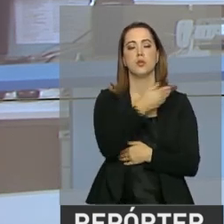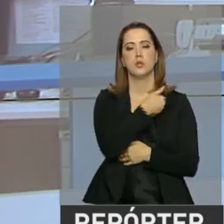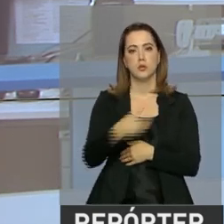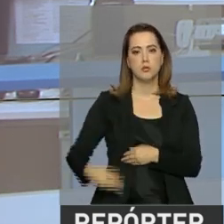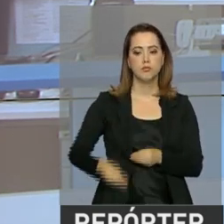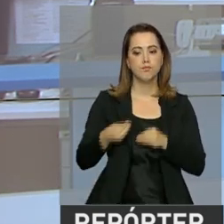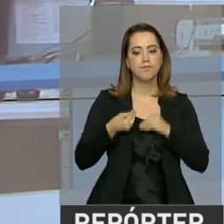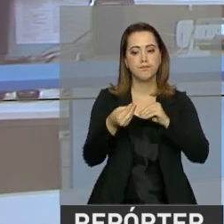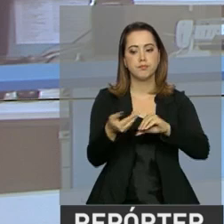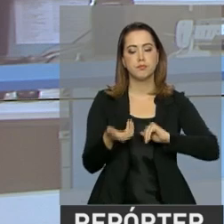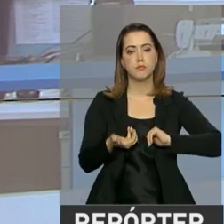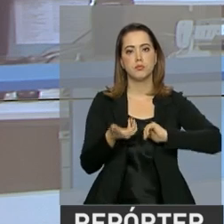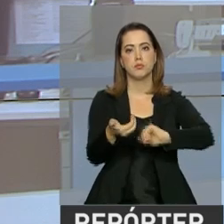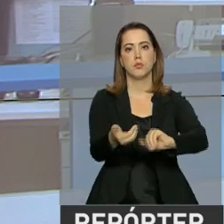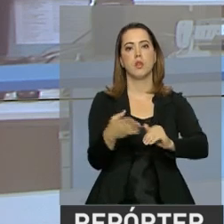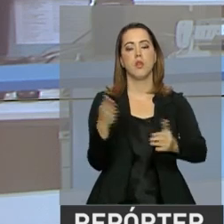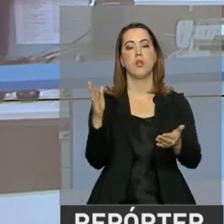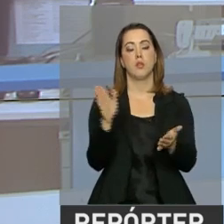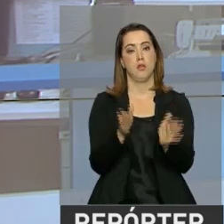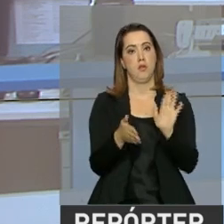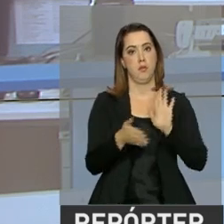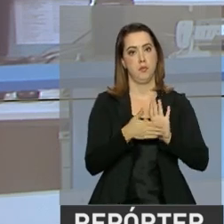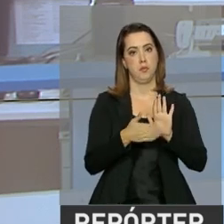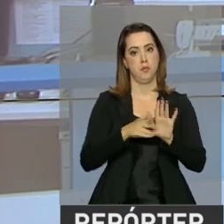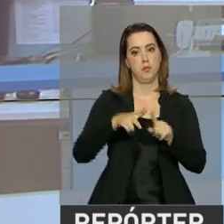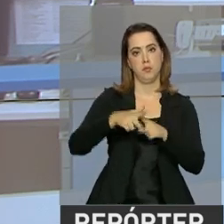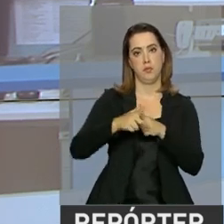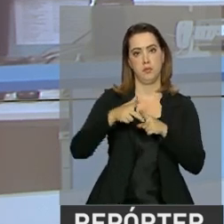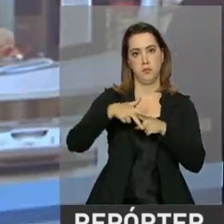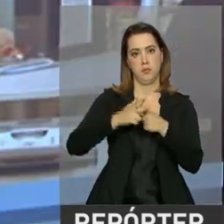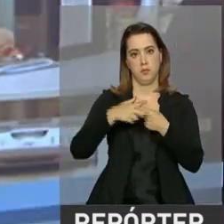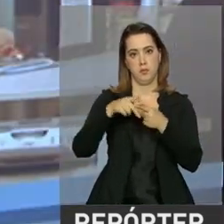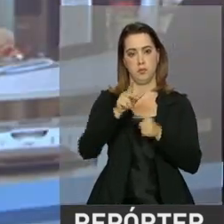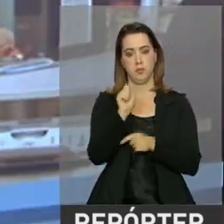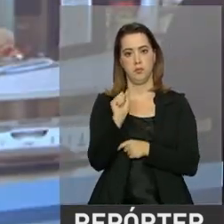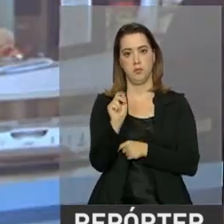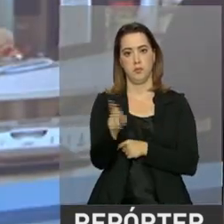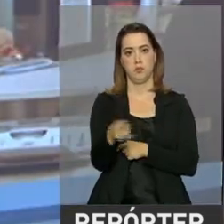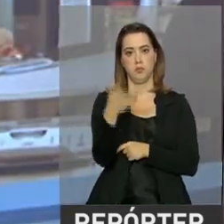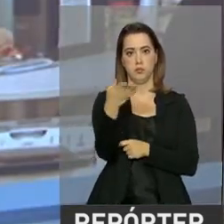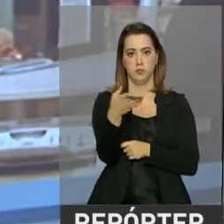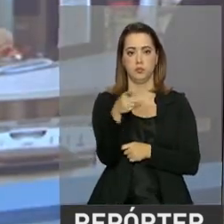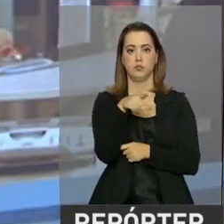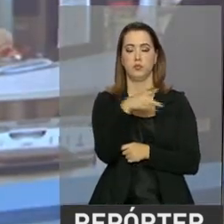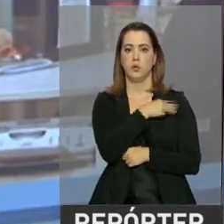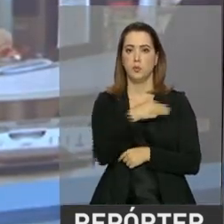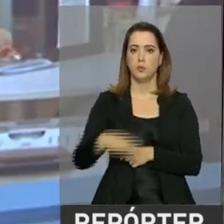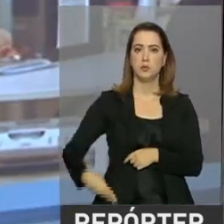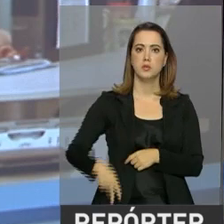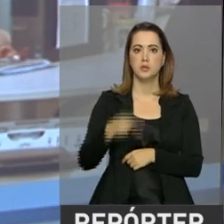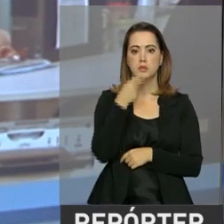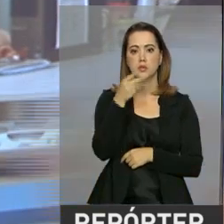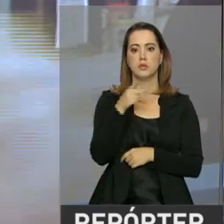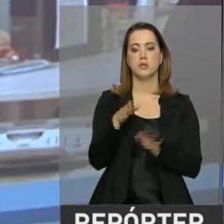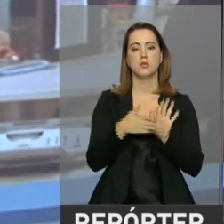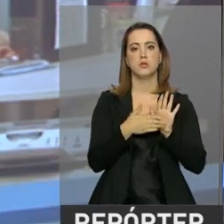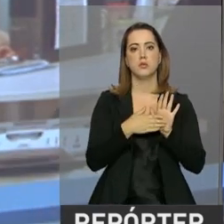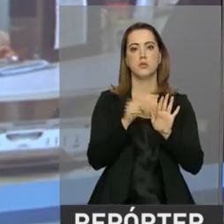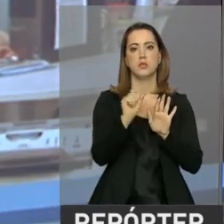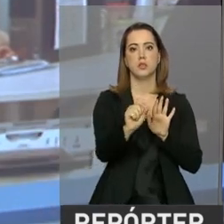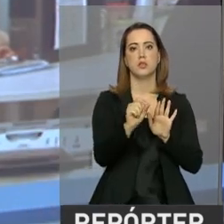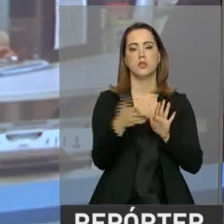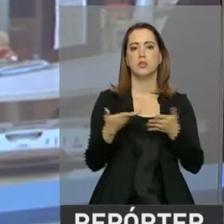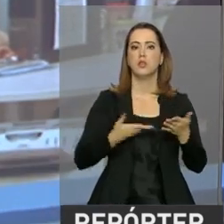congresso ainda em setembro a proposta de reforma da previdência de acordo com o ministro o envio da proposta ao congresso